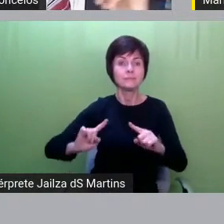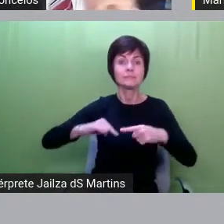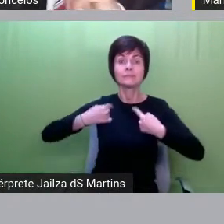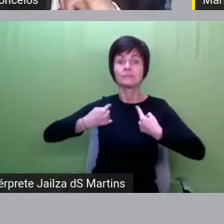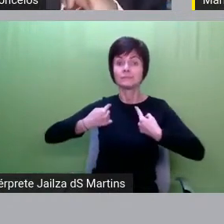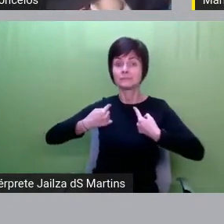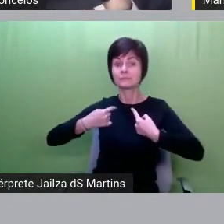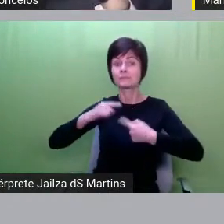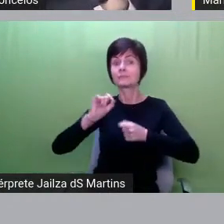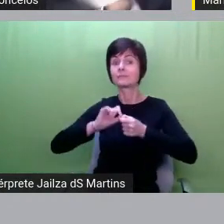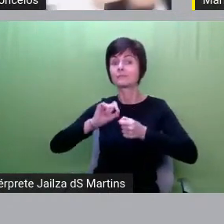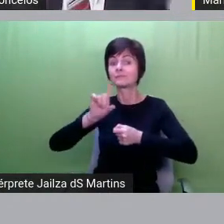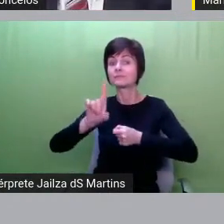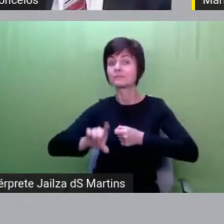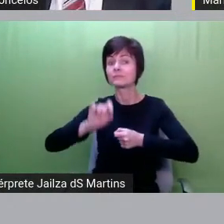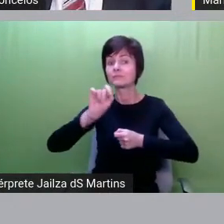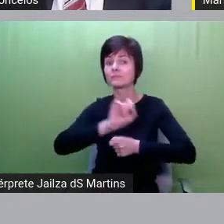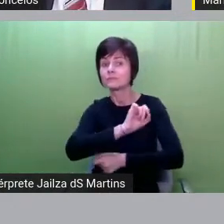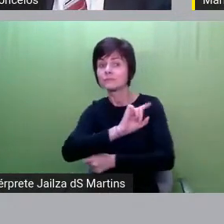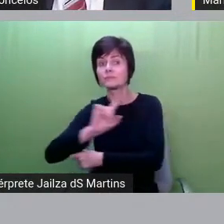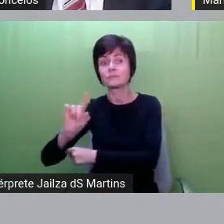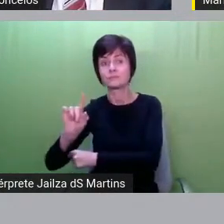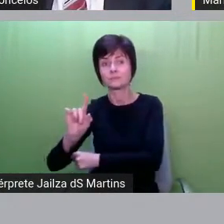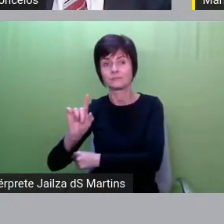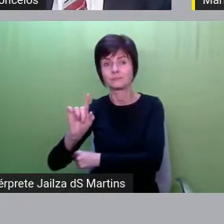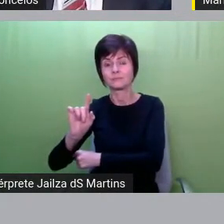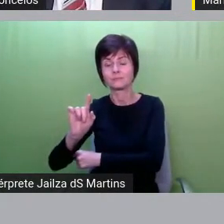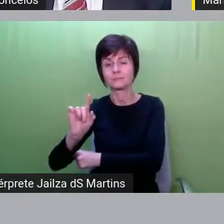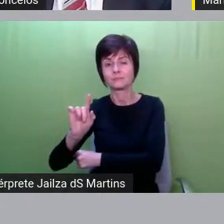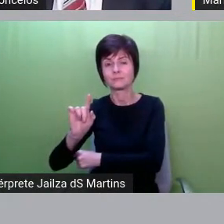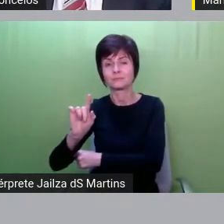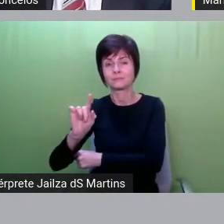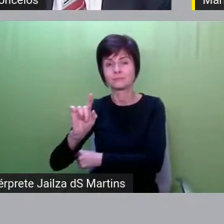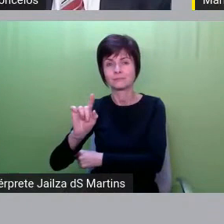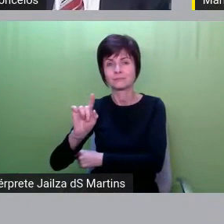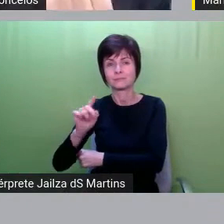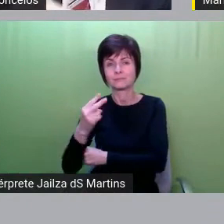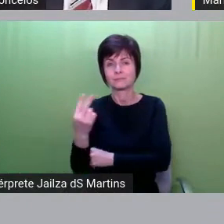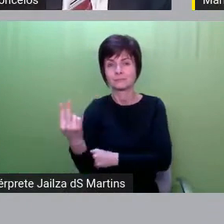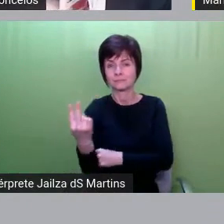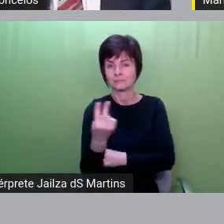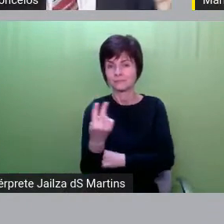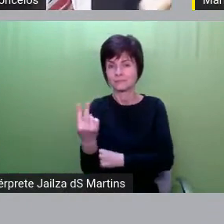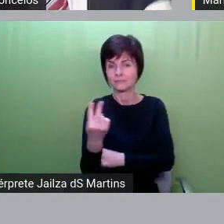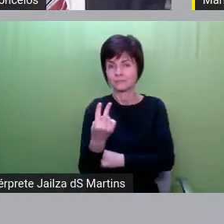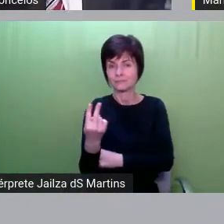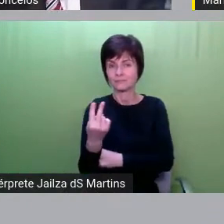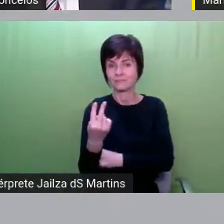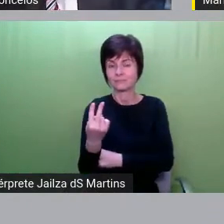uma opção, aquela opção pelas duas forças que disputam a hegemonia